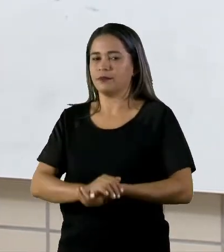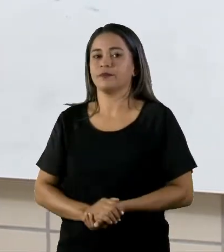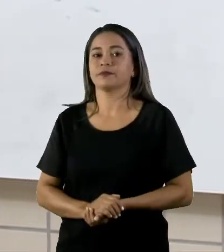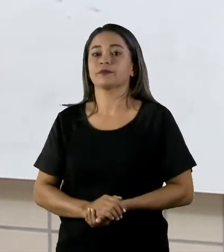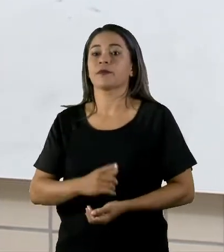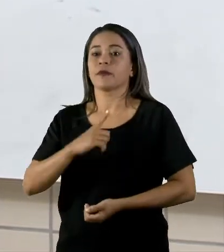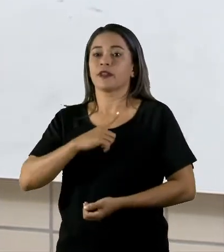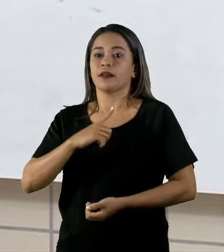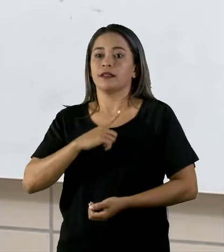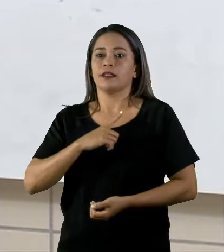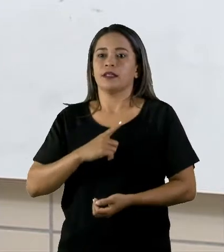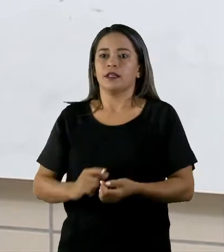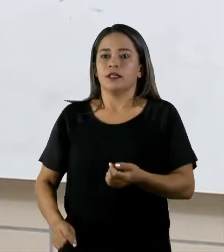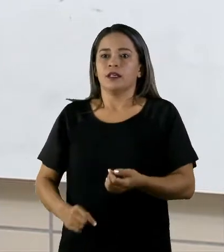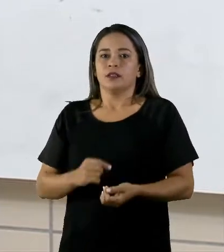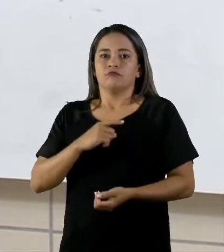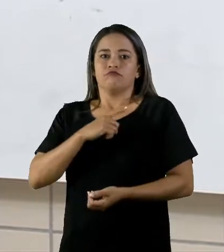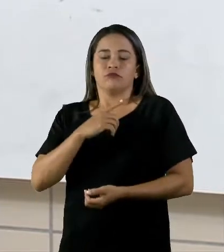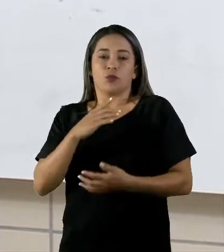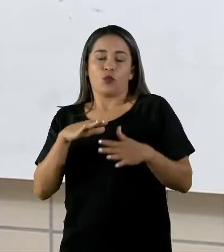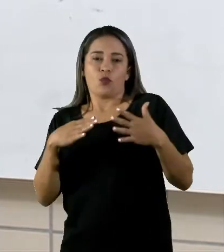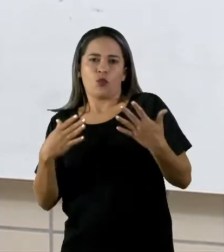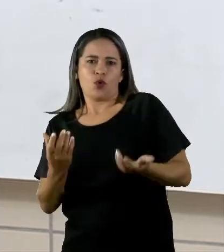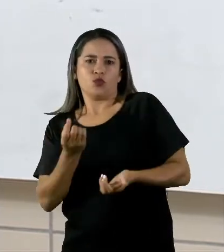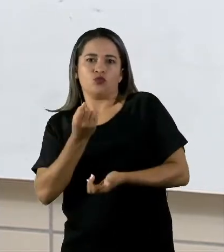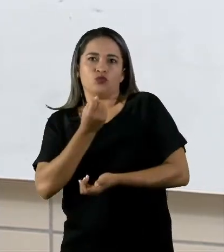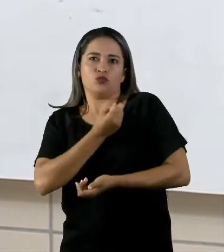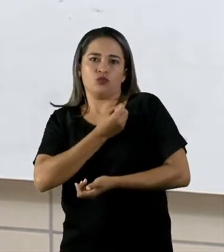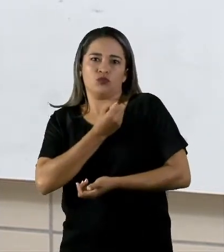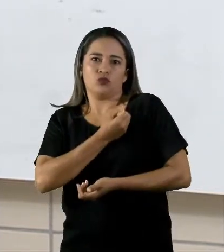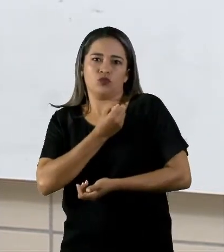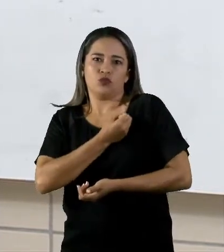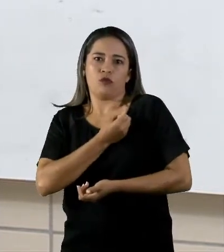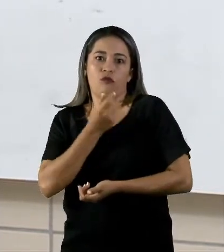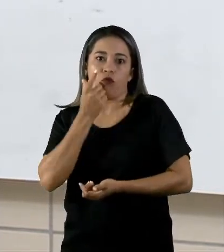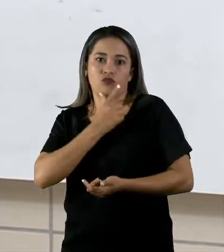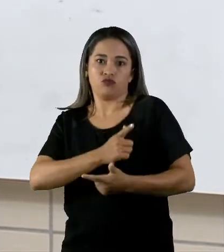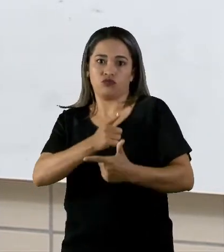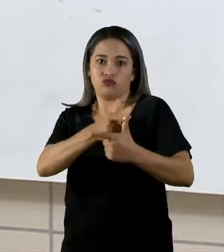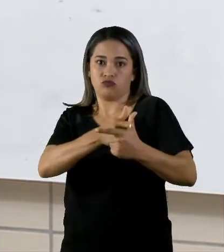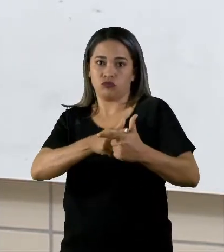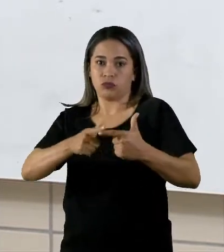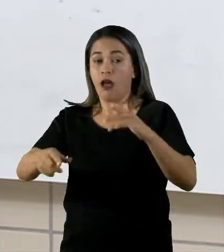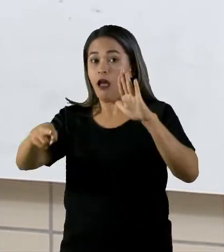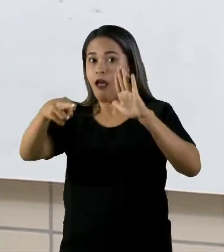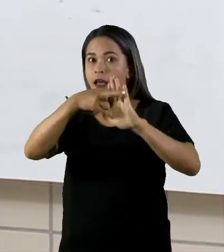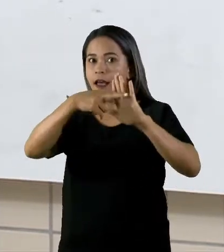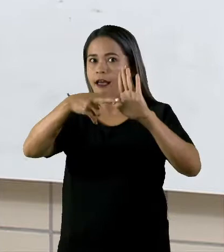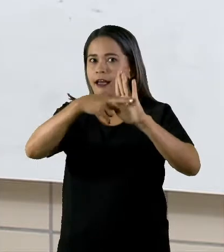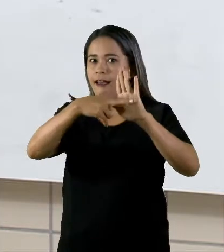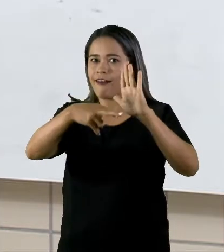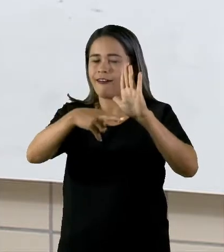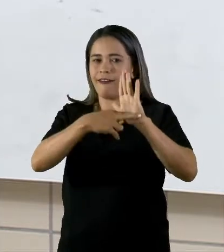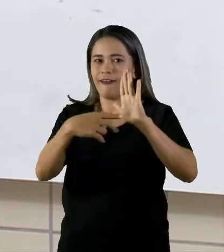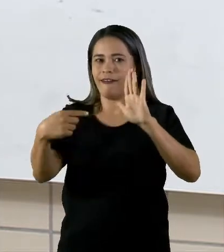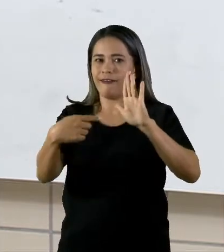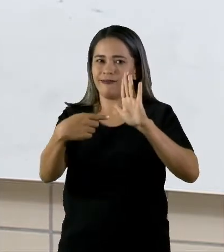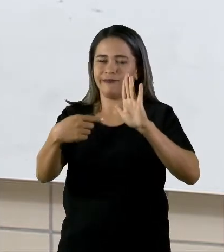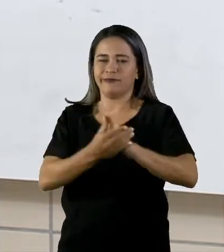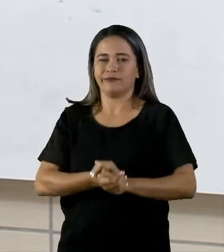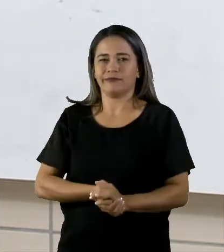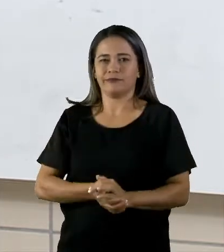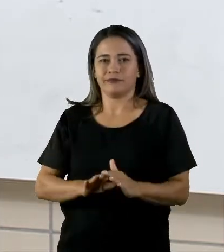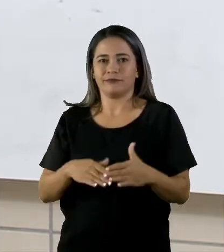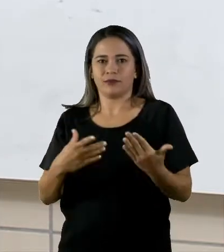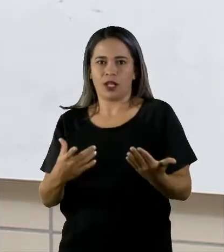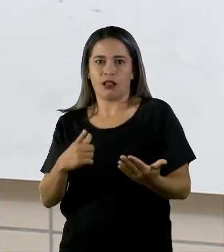temos os critérios para quando o número for divisível por 2. É uma regra. Quando ele terminar